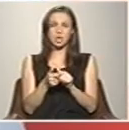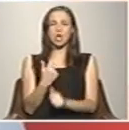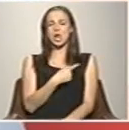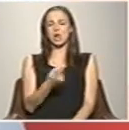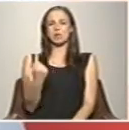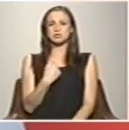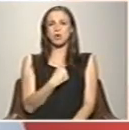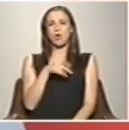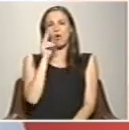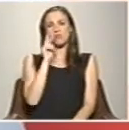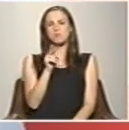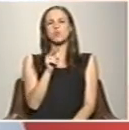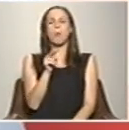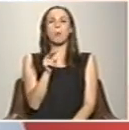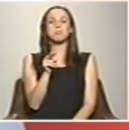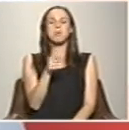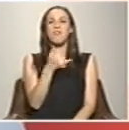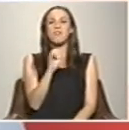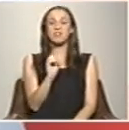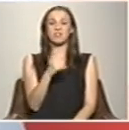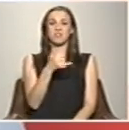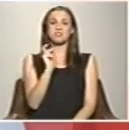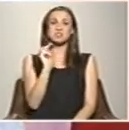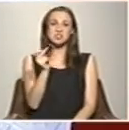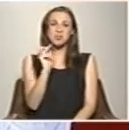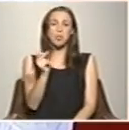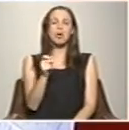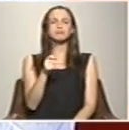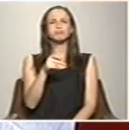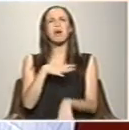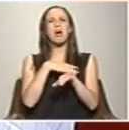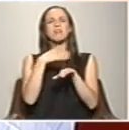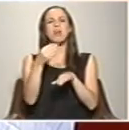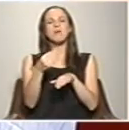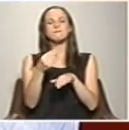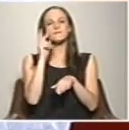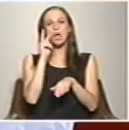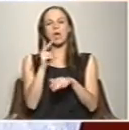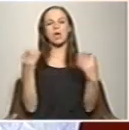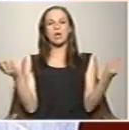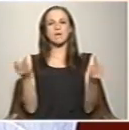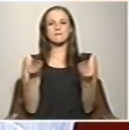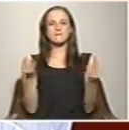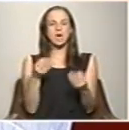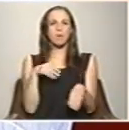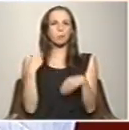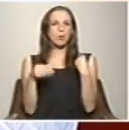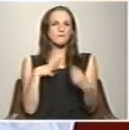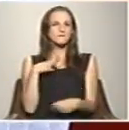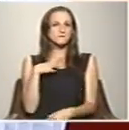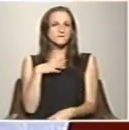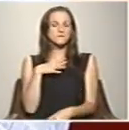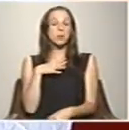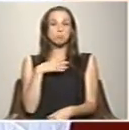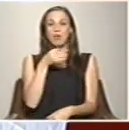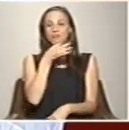perspectiva, vemos o que vai ser daqui a 20, 25 anos, é aí que nós ficamos preocupados, porque quando se fala em pessoas idosas, há todas